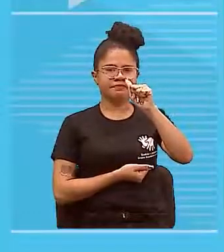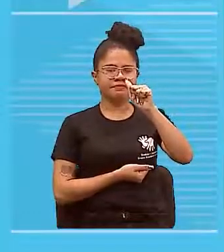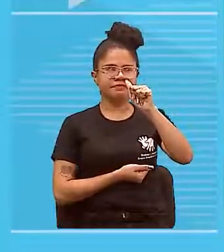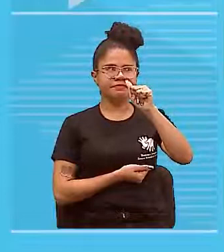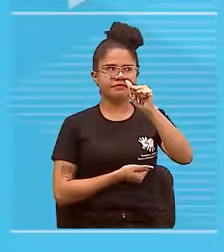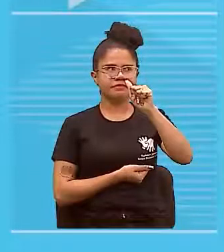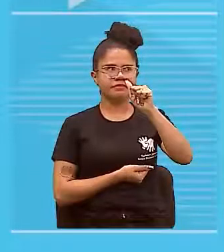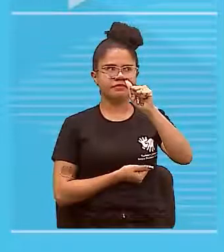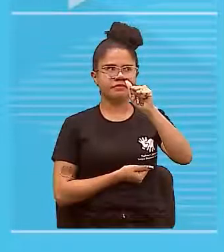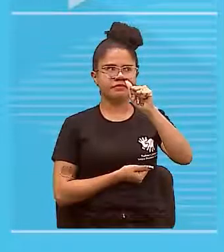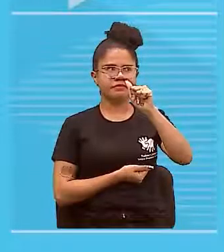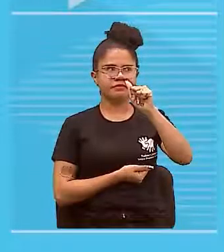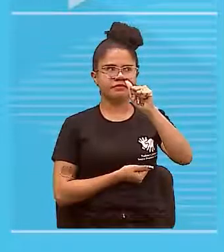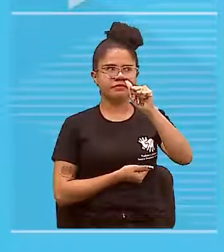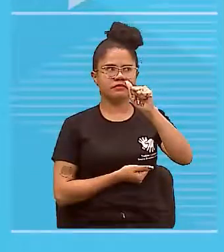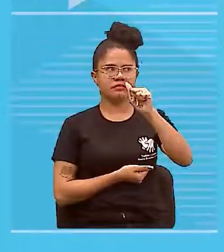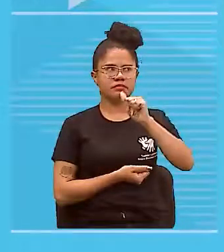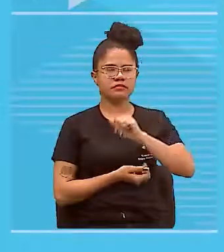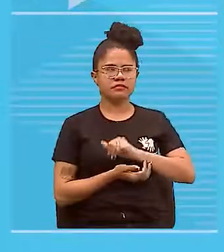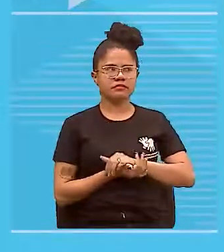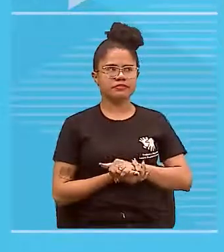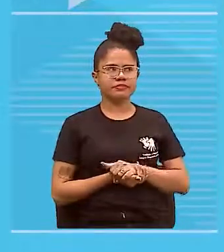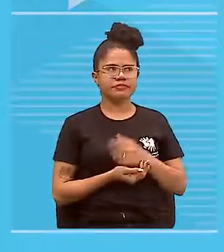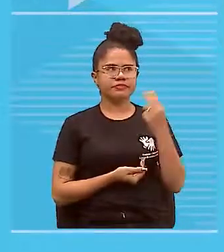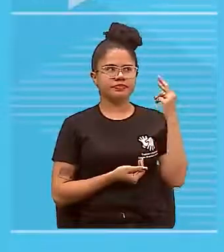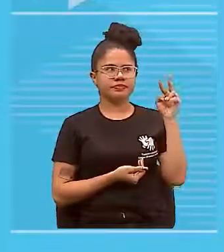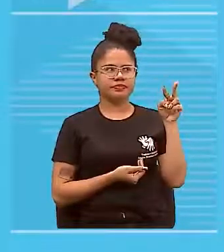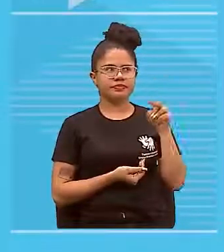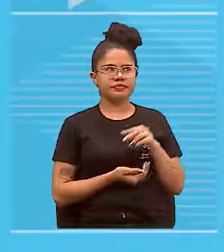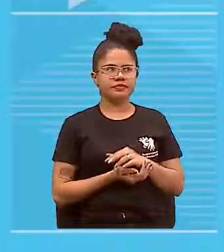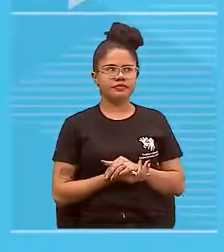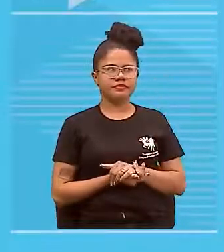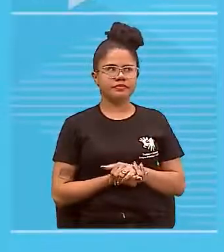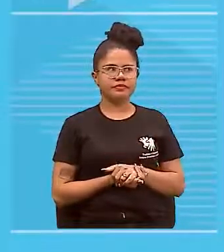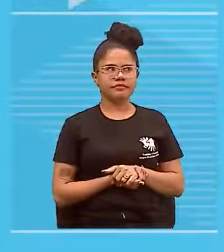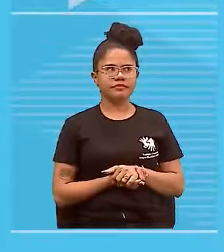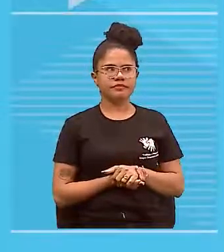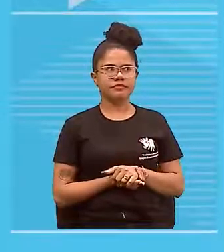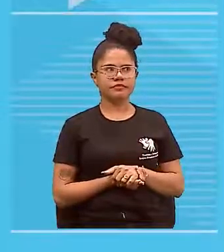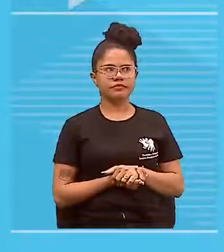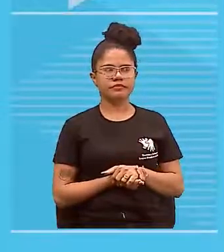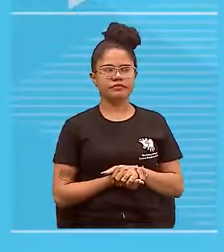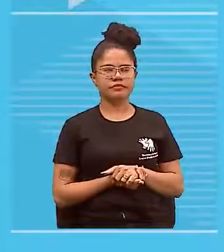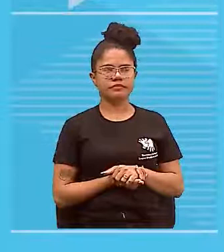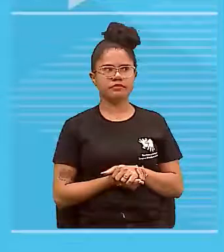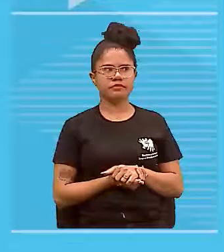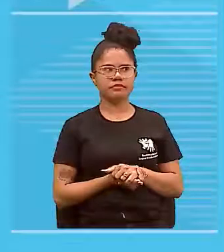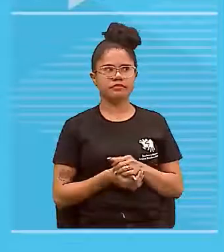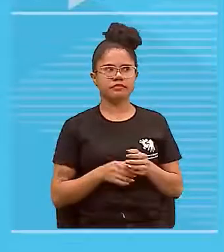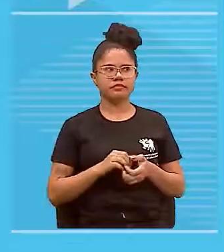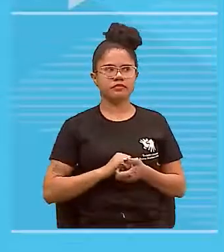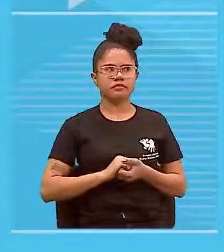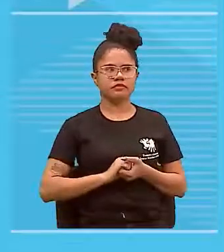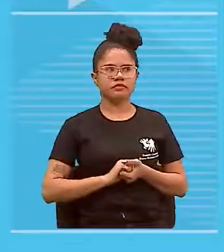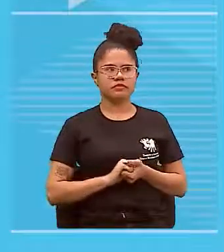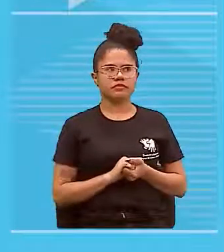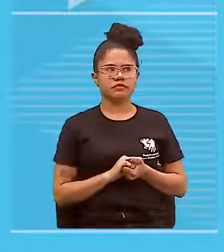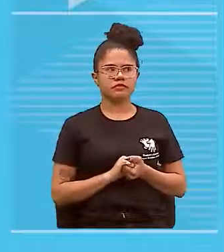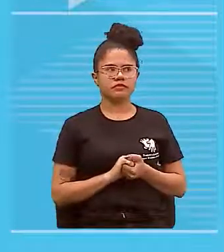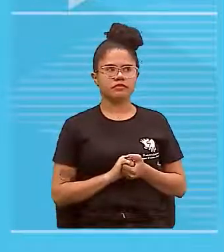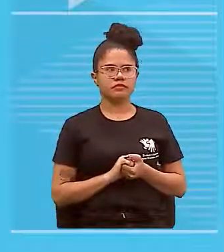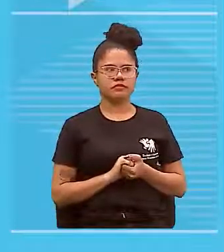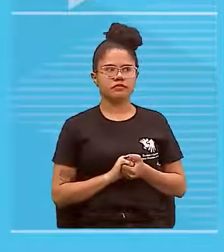critica deixa eu enunciado antes Aqui sobre o diálogo abaixo pontuado pelo uso de